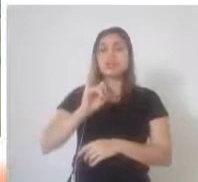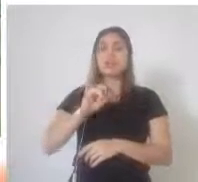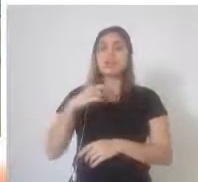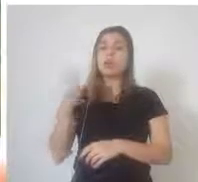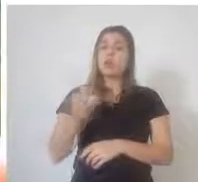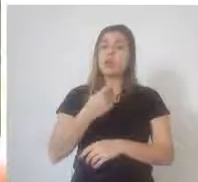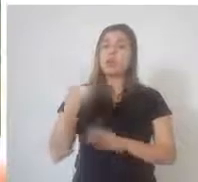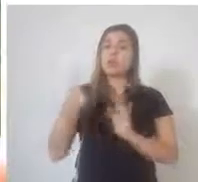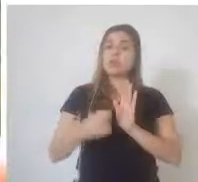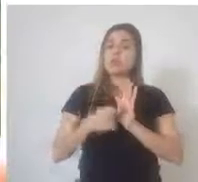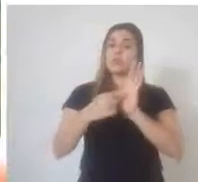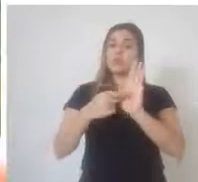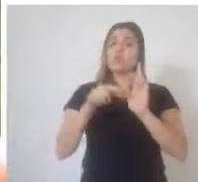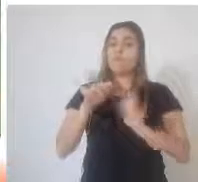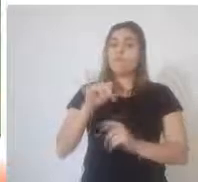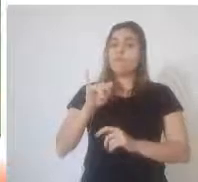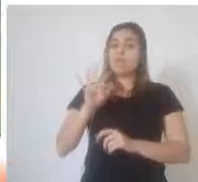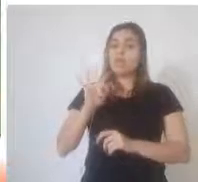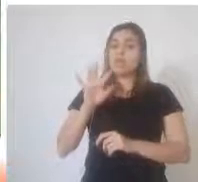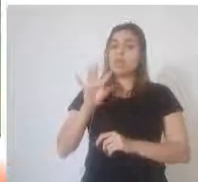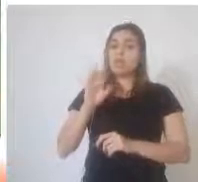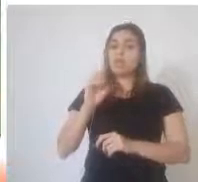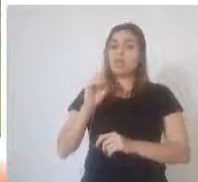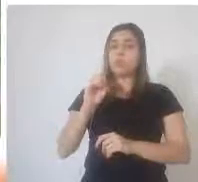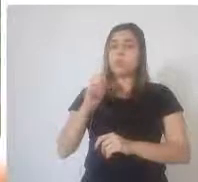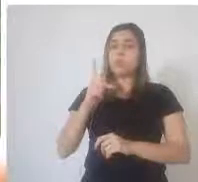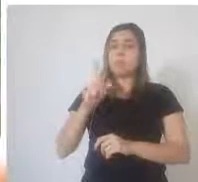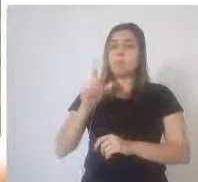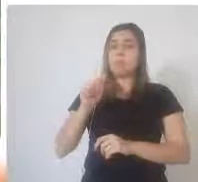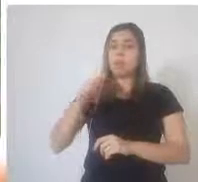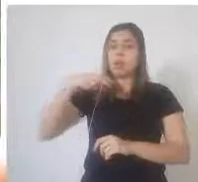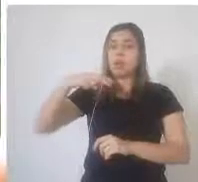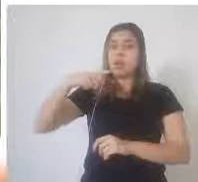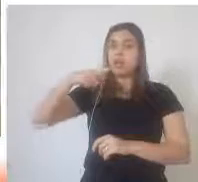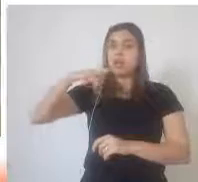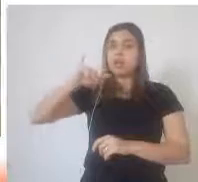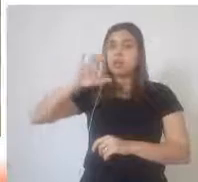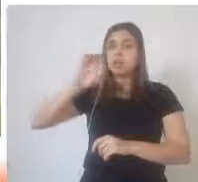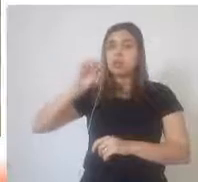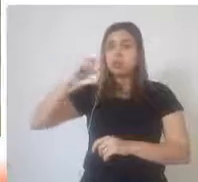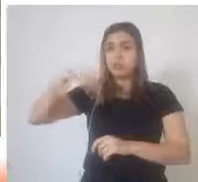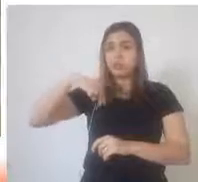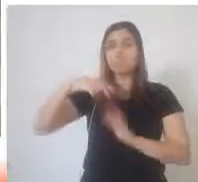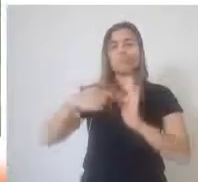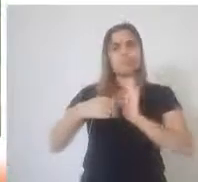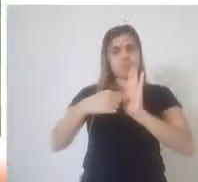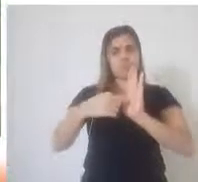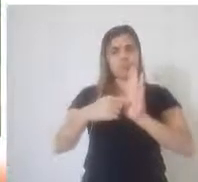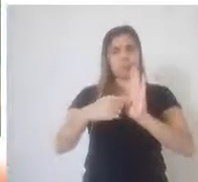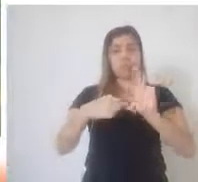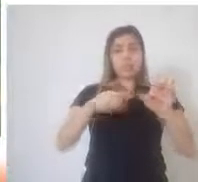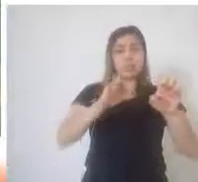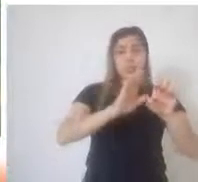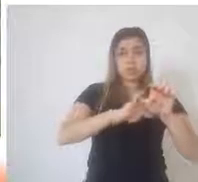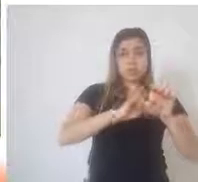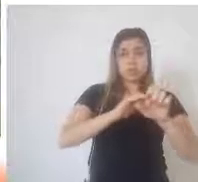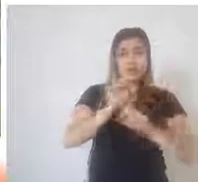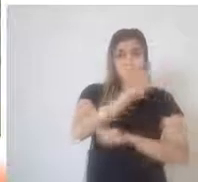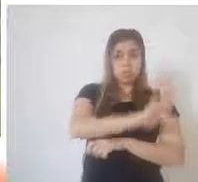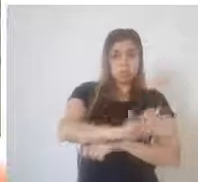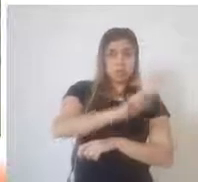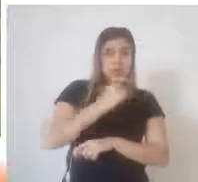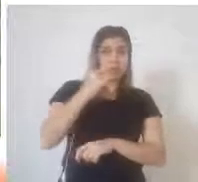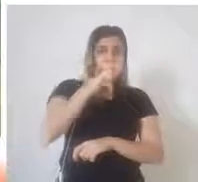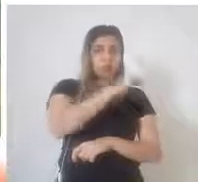Se a gente estiver falando de um fitoplâncton, isso também acontece, como é o caso dessa figura aqui da esquerda, né. E aí a gente